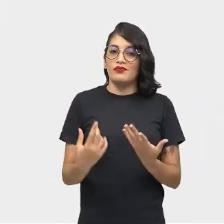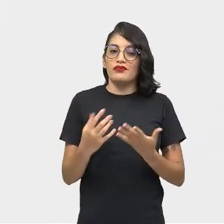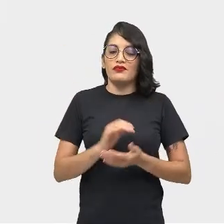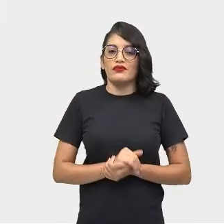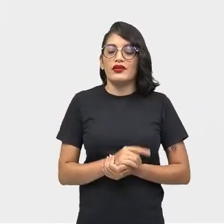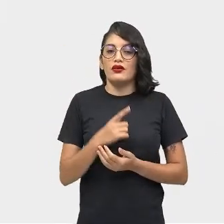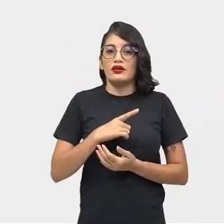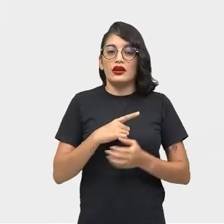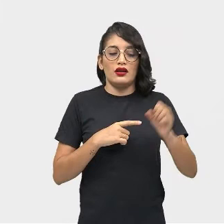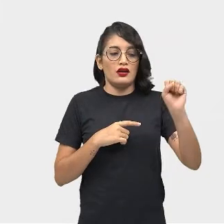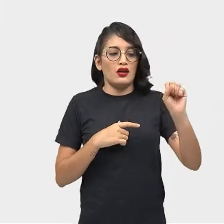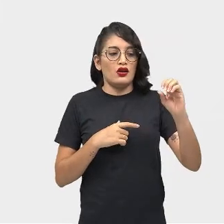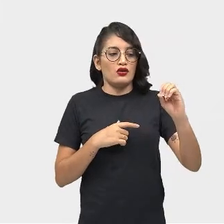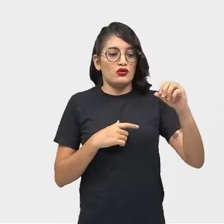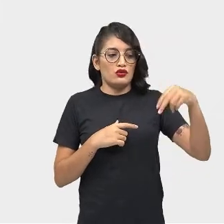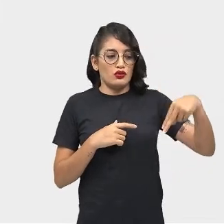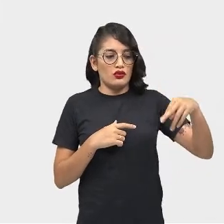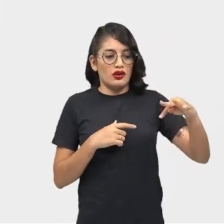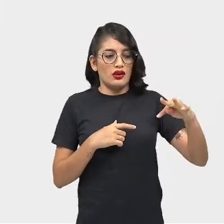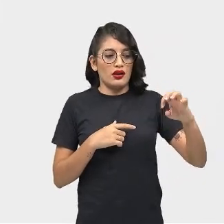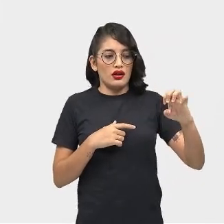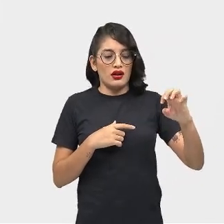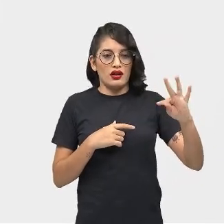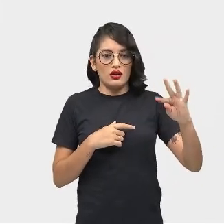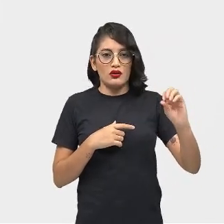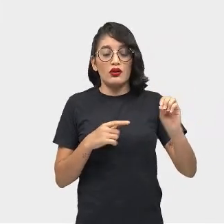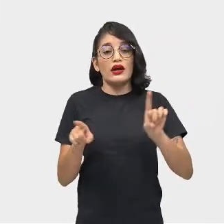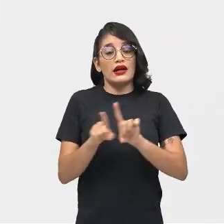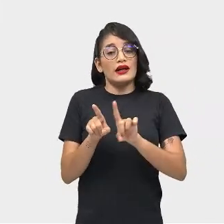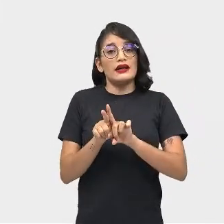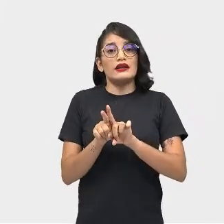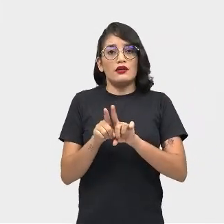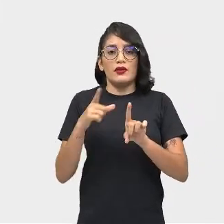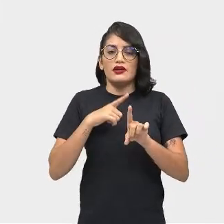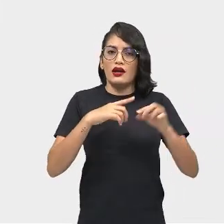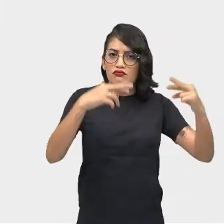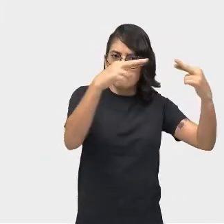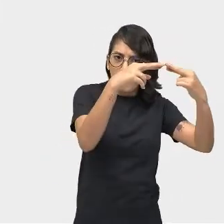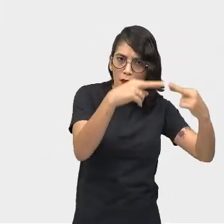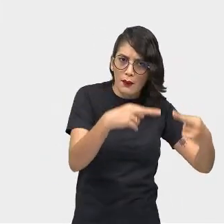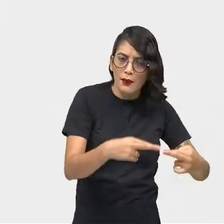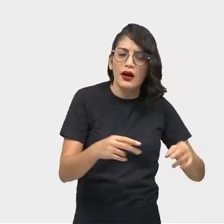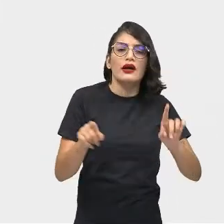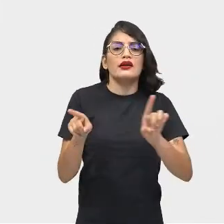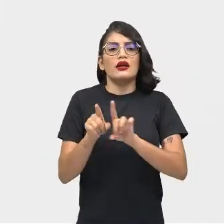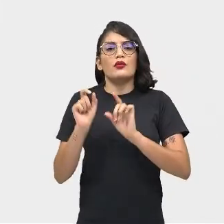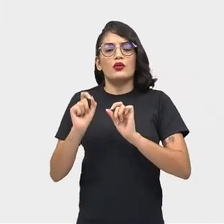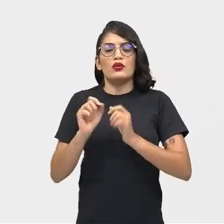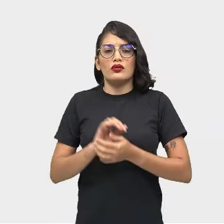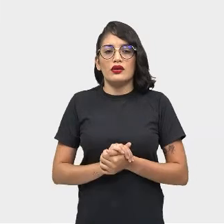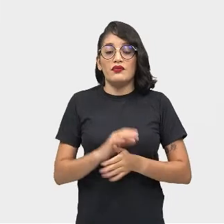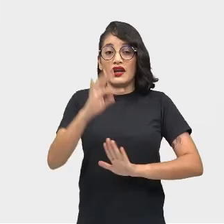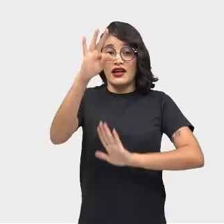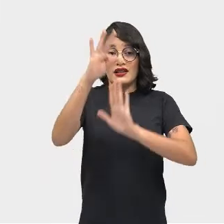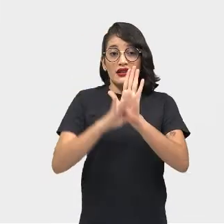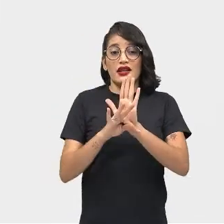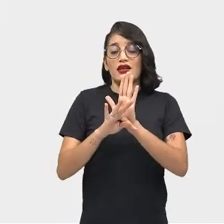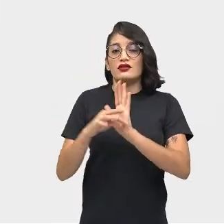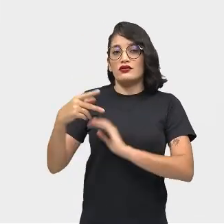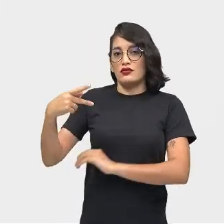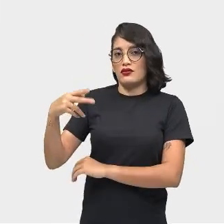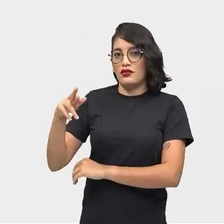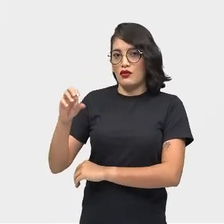o soneto e automaticamente também temos que chamar a atenção, além da rima, para a questão do texto em